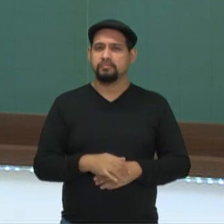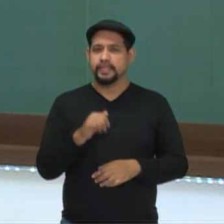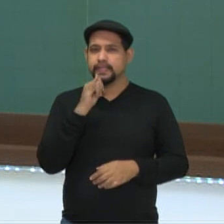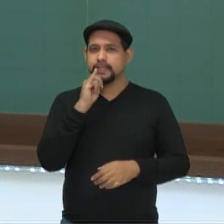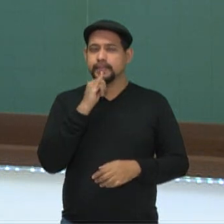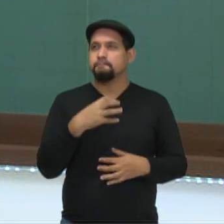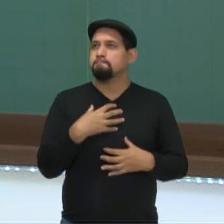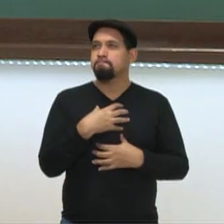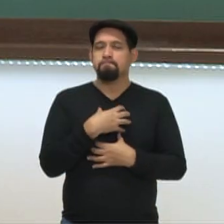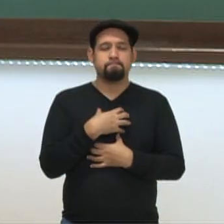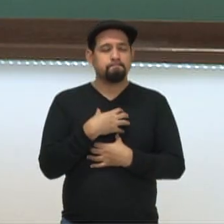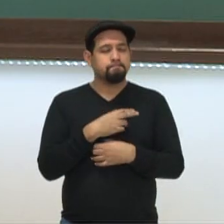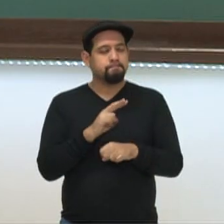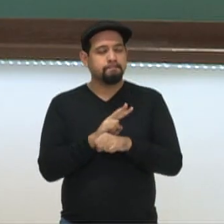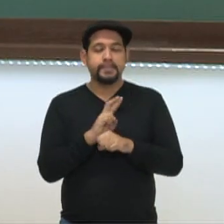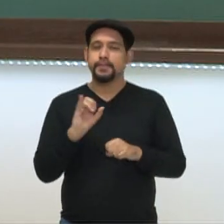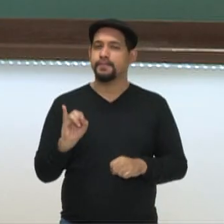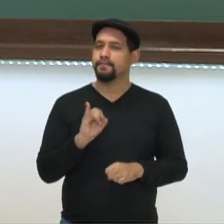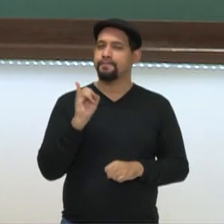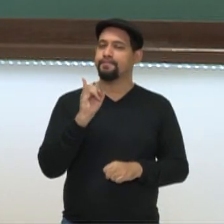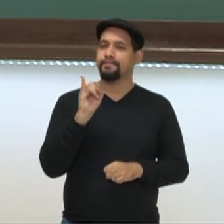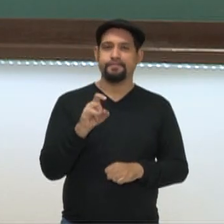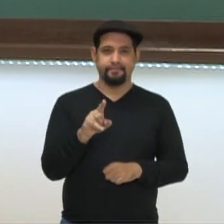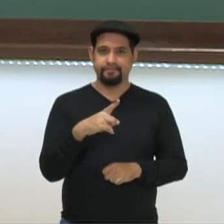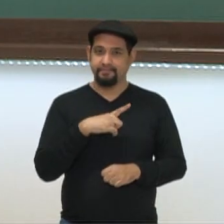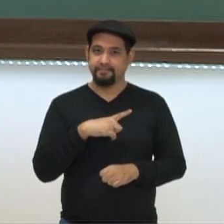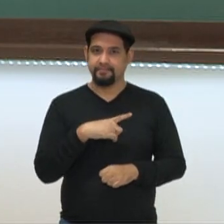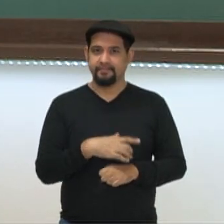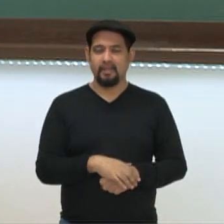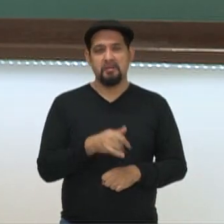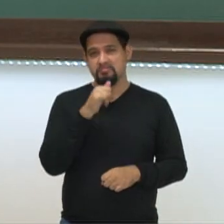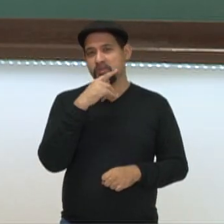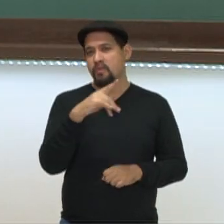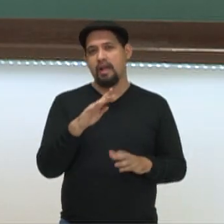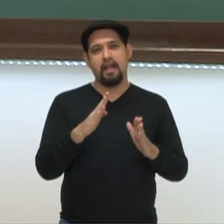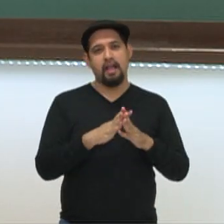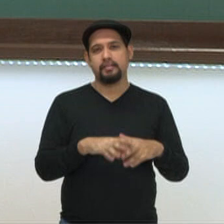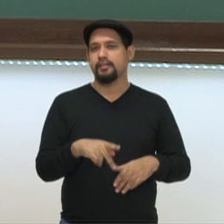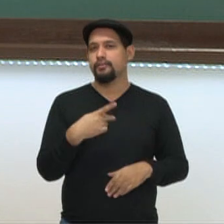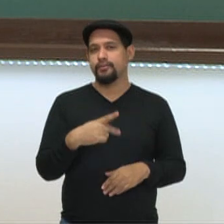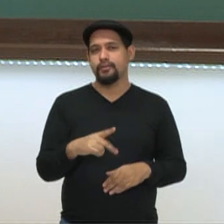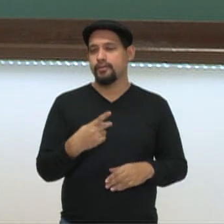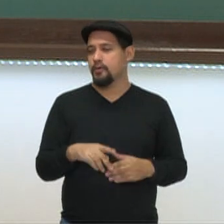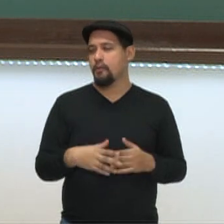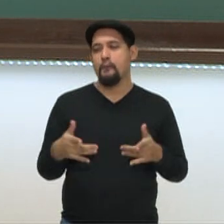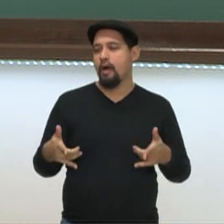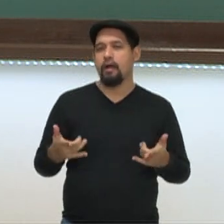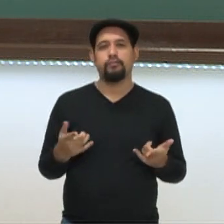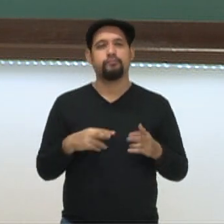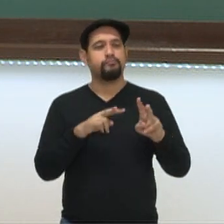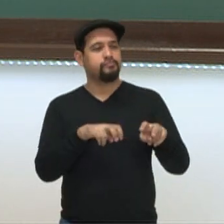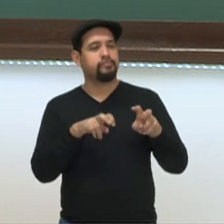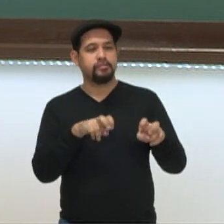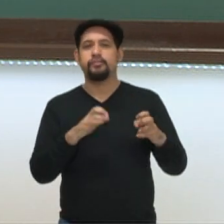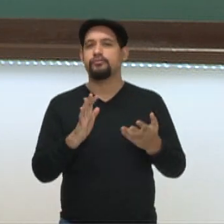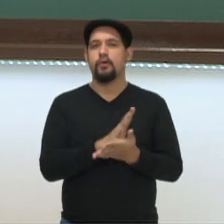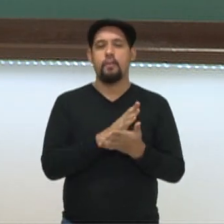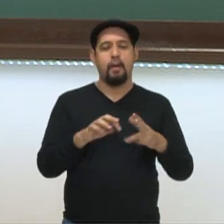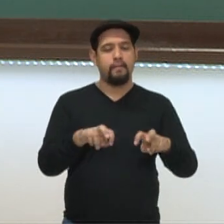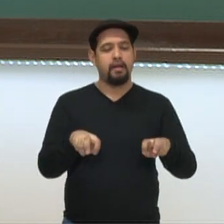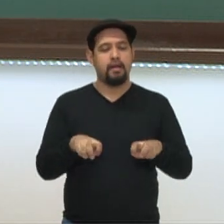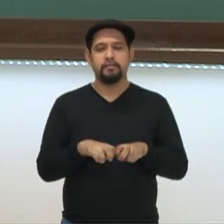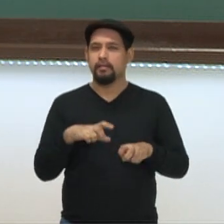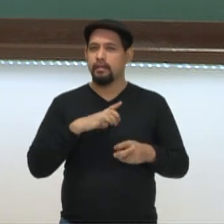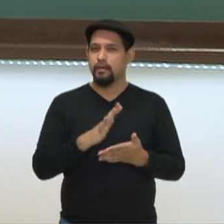lhe é sagrado ou aquele que é importante para você? Seja sua casa, seu quarto, um sítio, alguma praça. Você tem